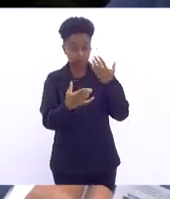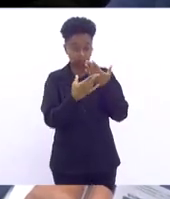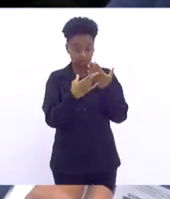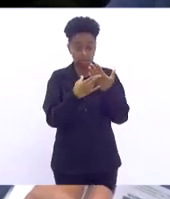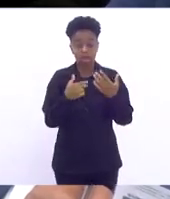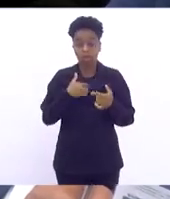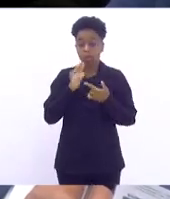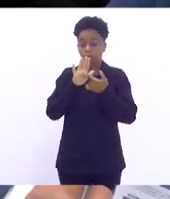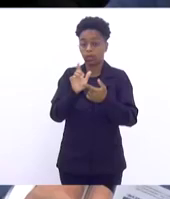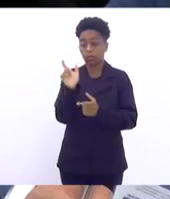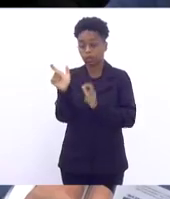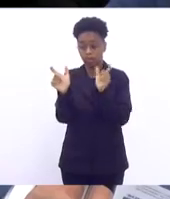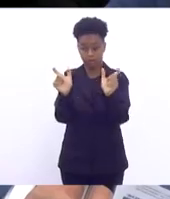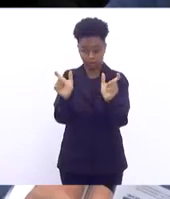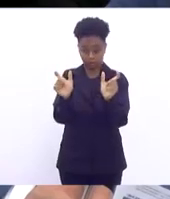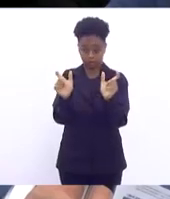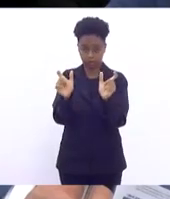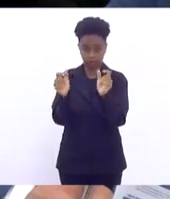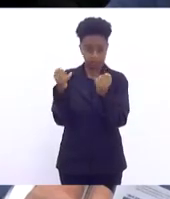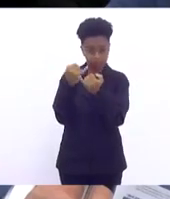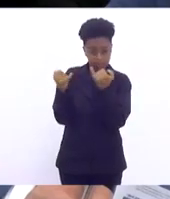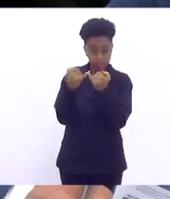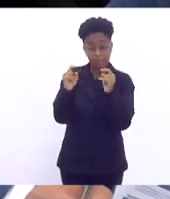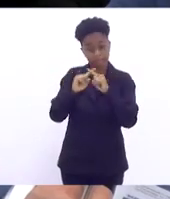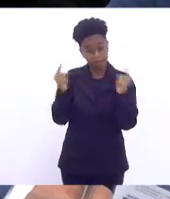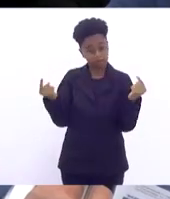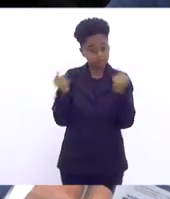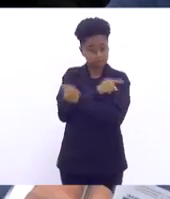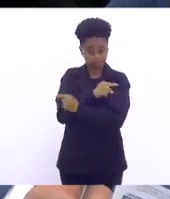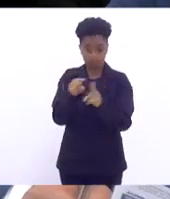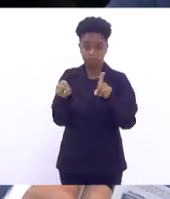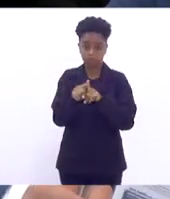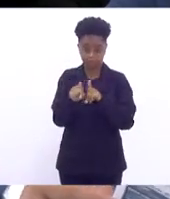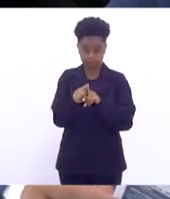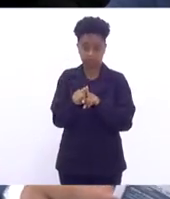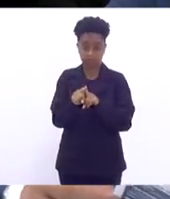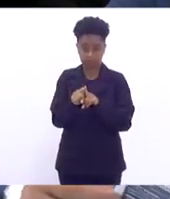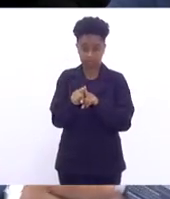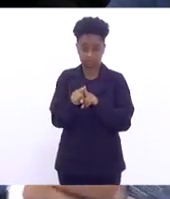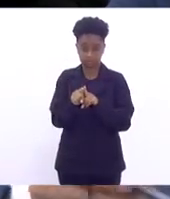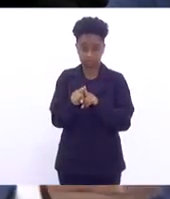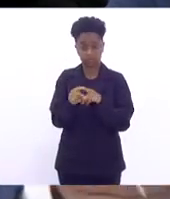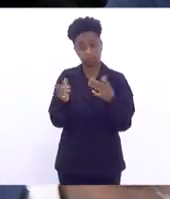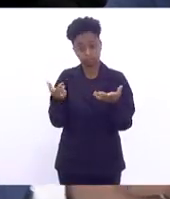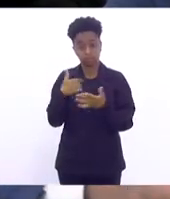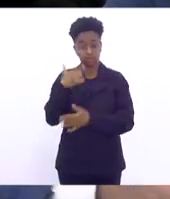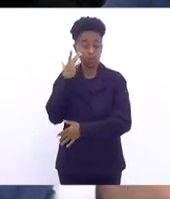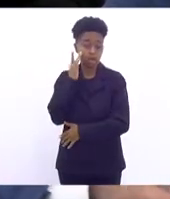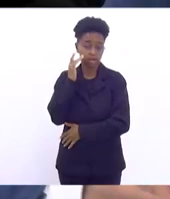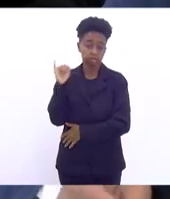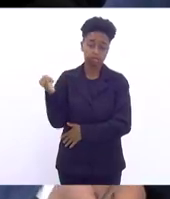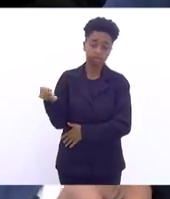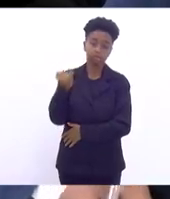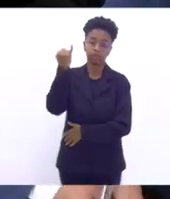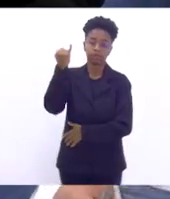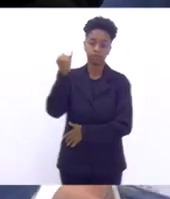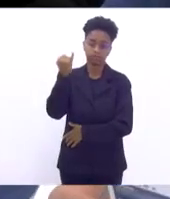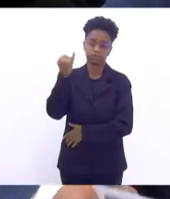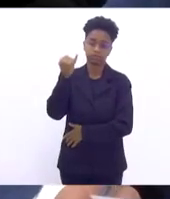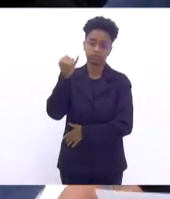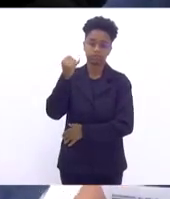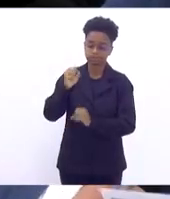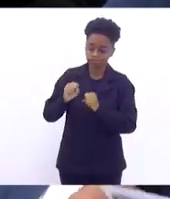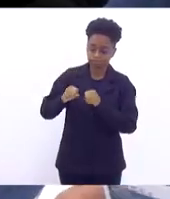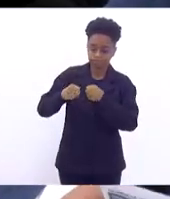palavras que são irmãs mas são divergentes também para nossa discussão que eu acho que faz parte aqui dos maiores